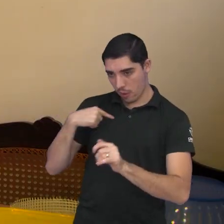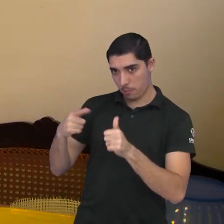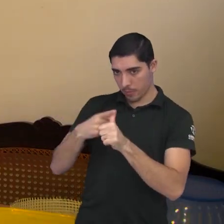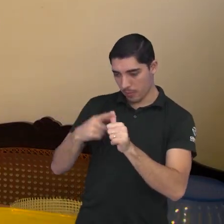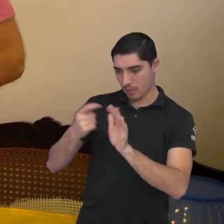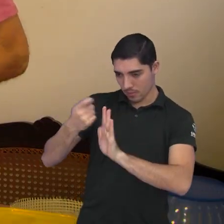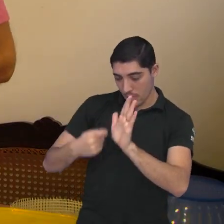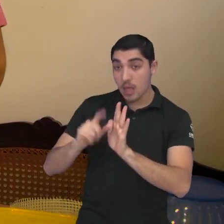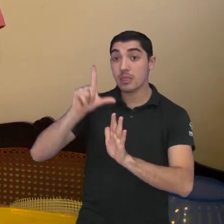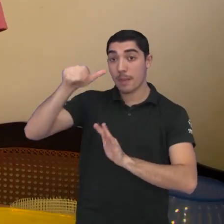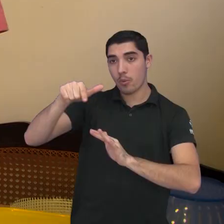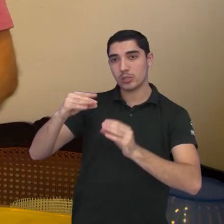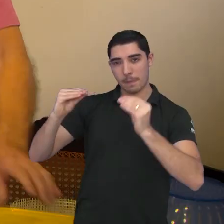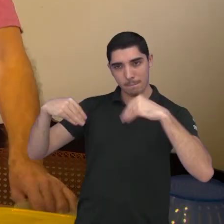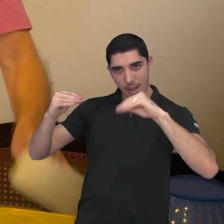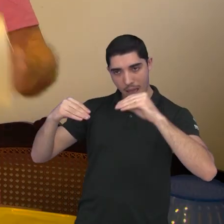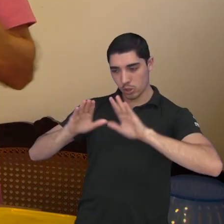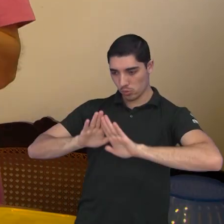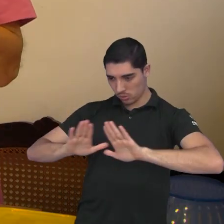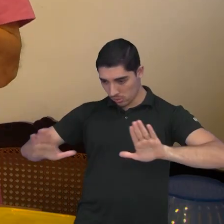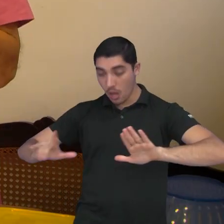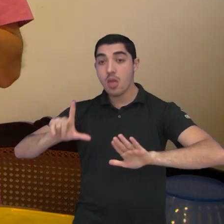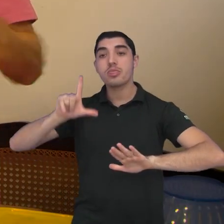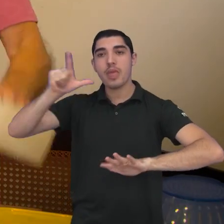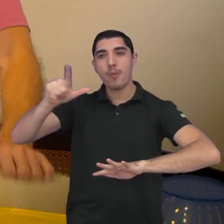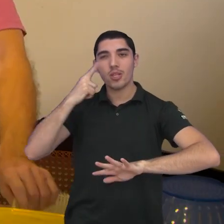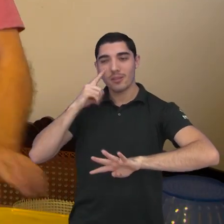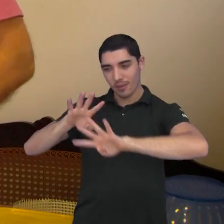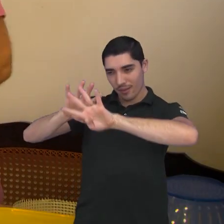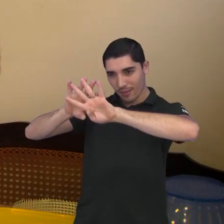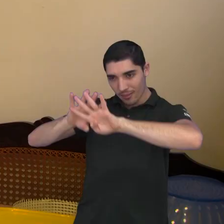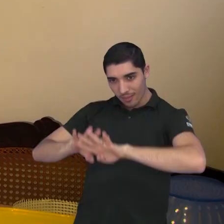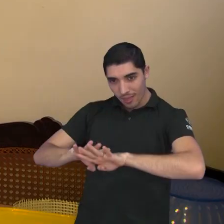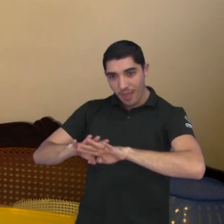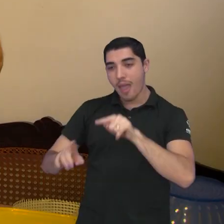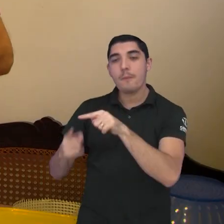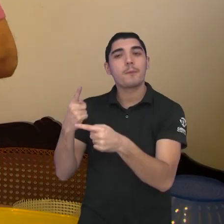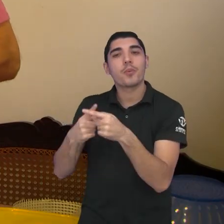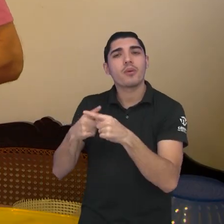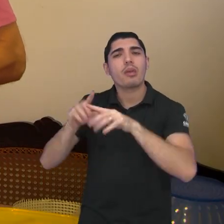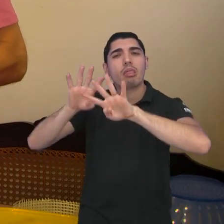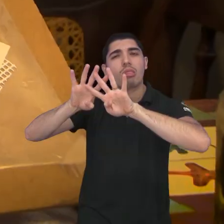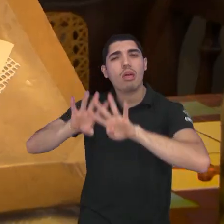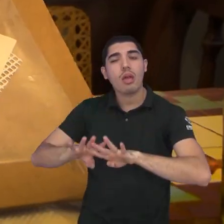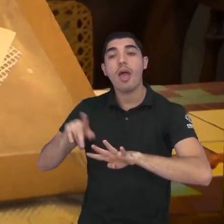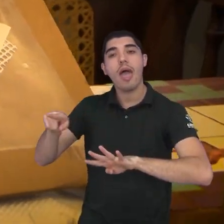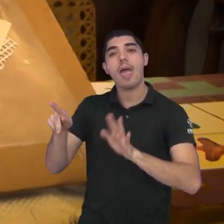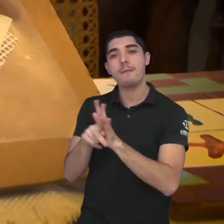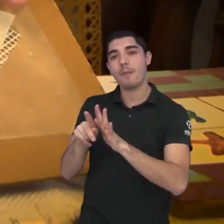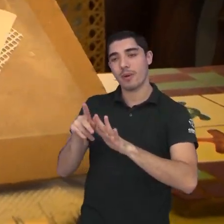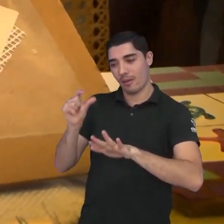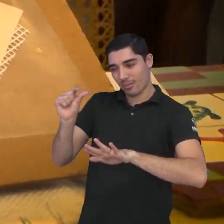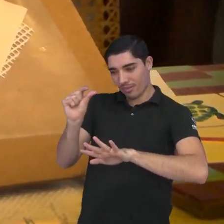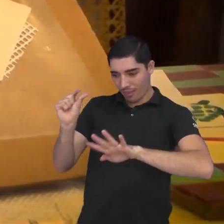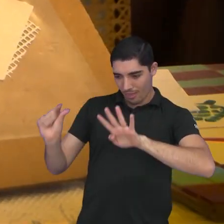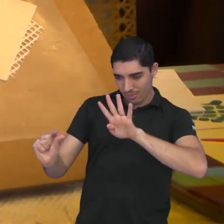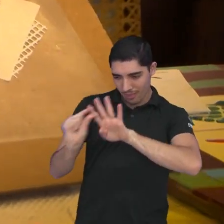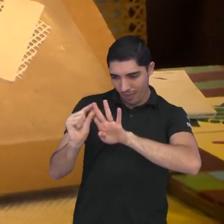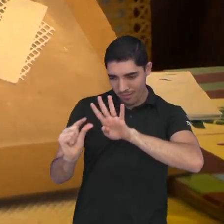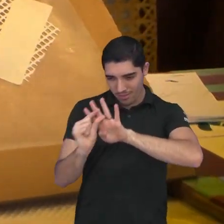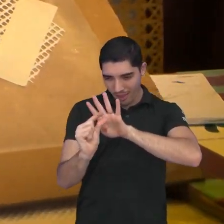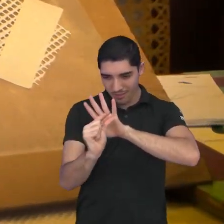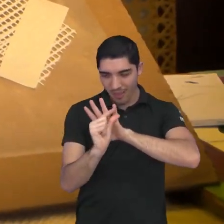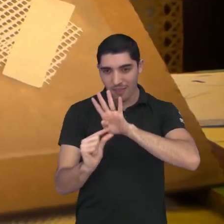depois vem essa tela, que ela é específica para a gente grudar as tecelas aqui em cima, deixar o mosaico